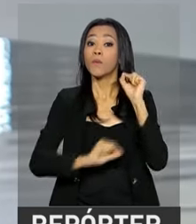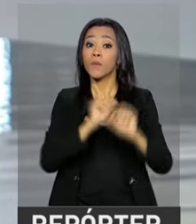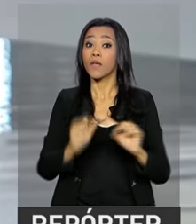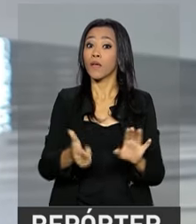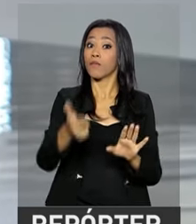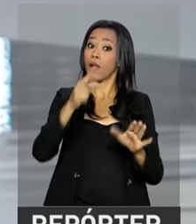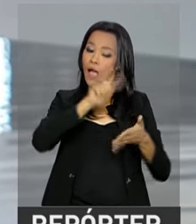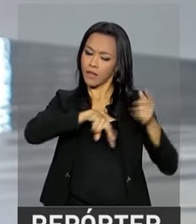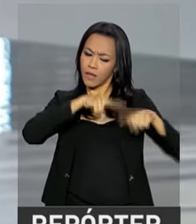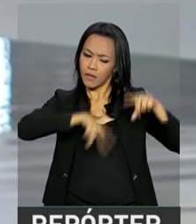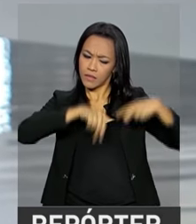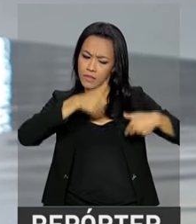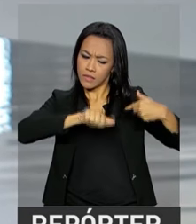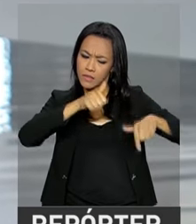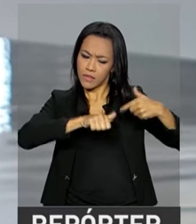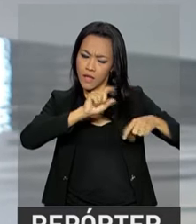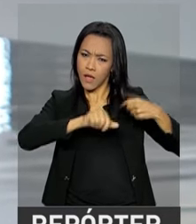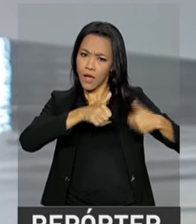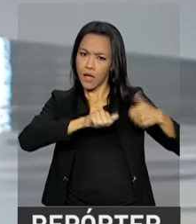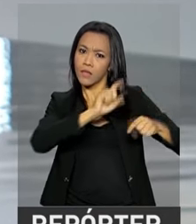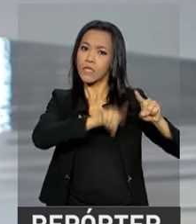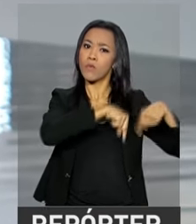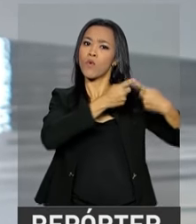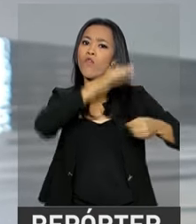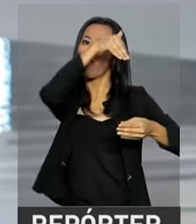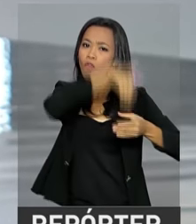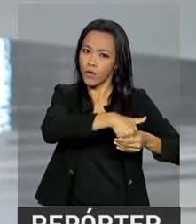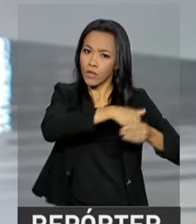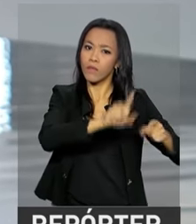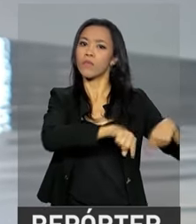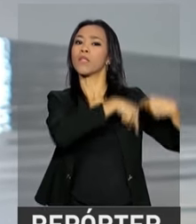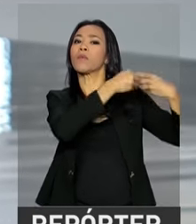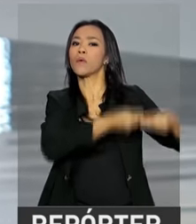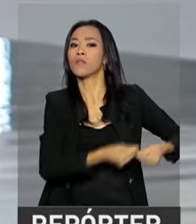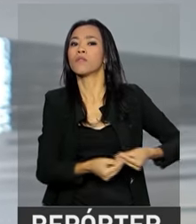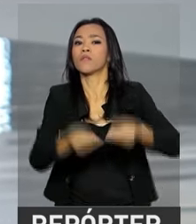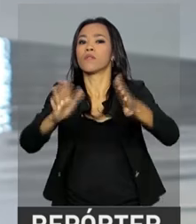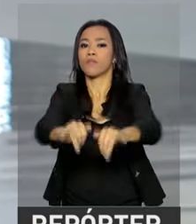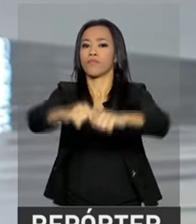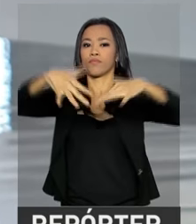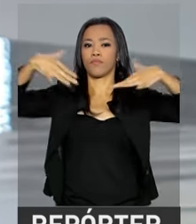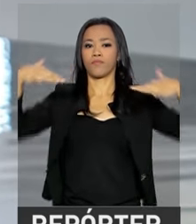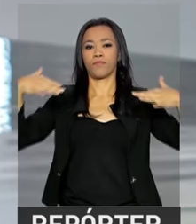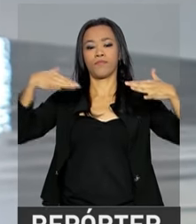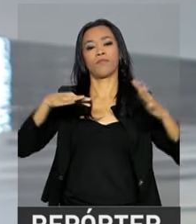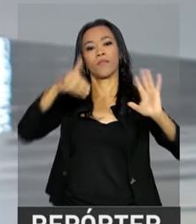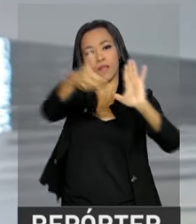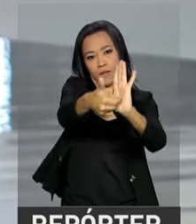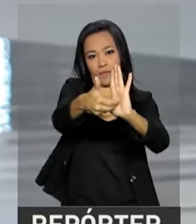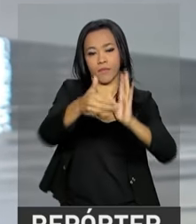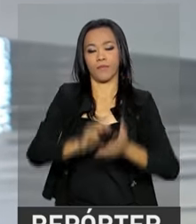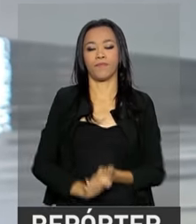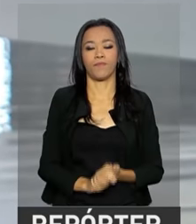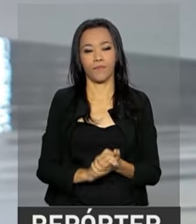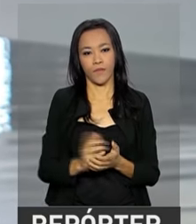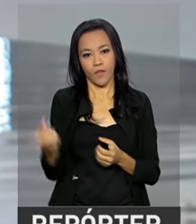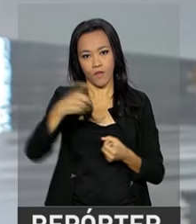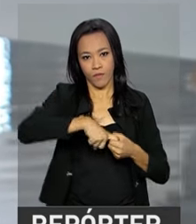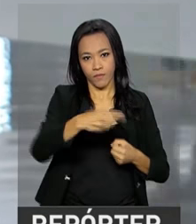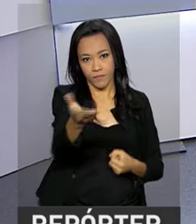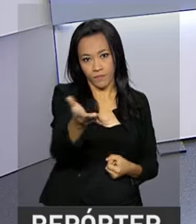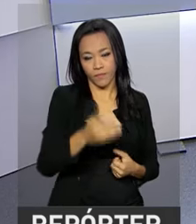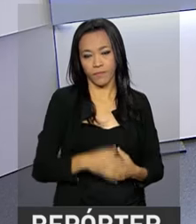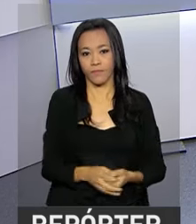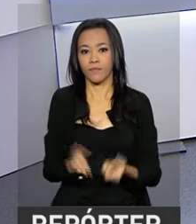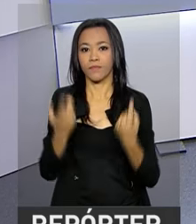parlamentares será votado lá na comissão para então seguir para o plenário da câmara dos deputados renato boto que você estude